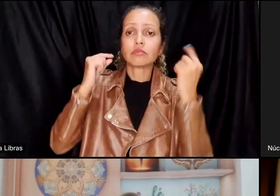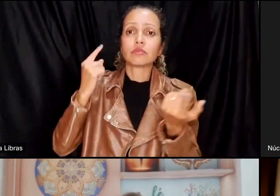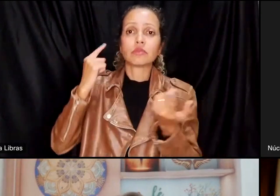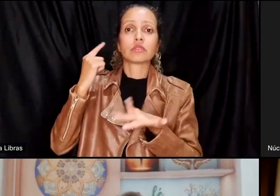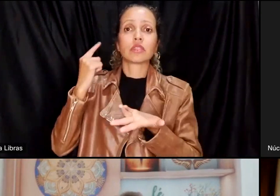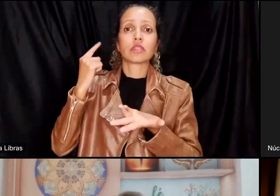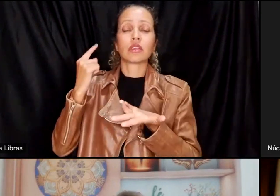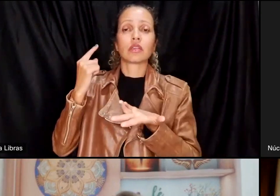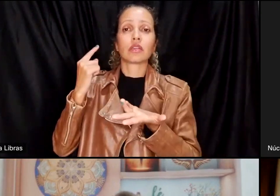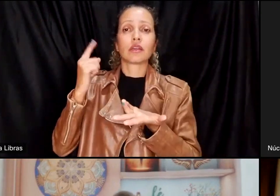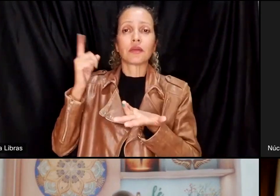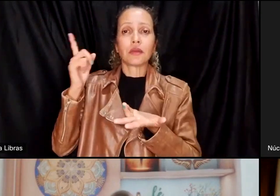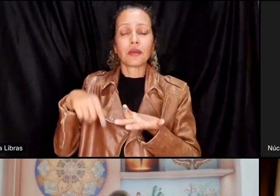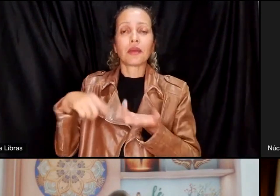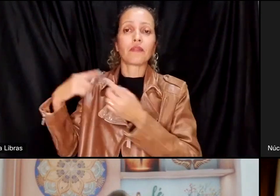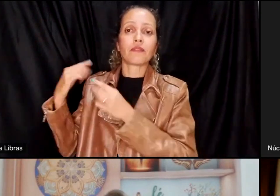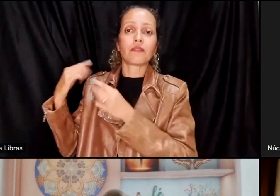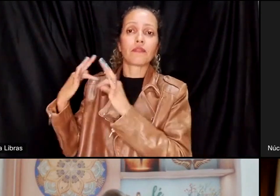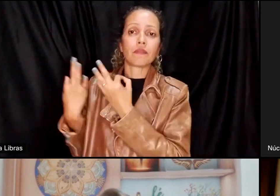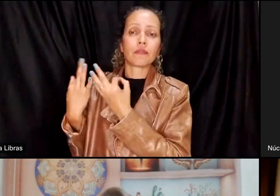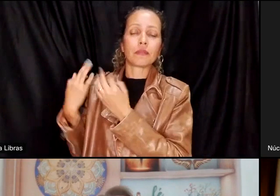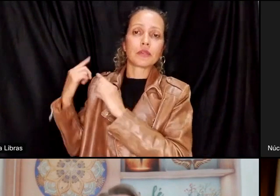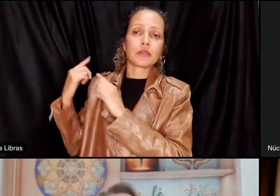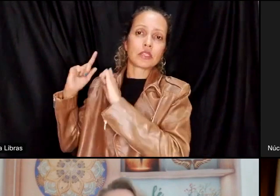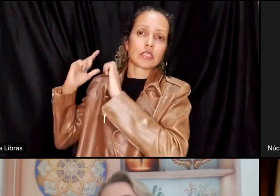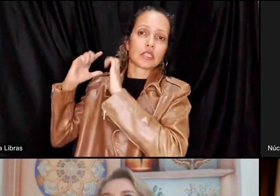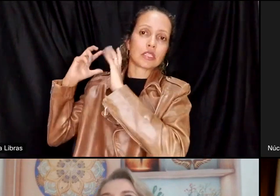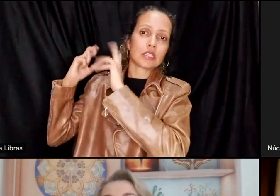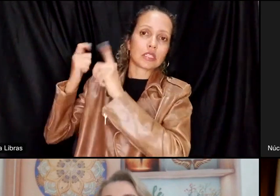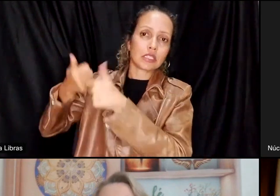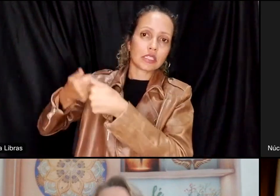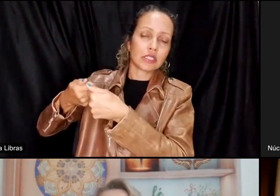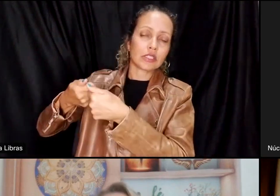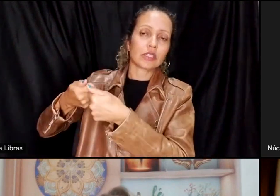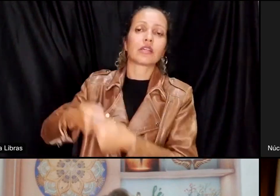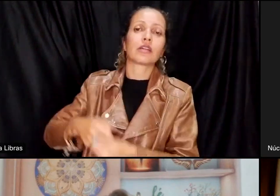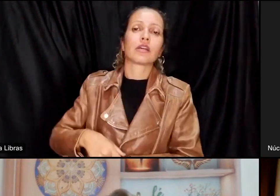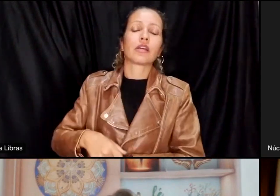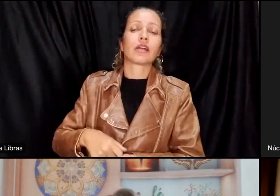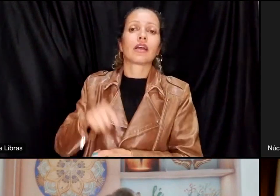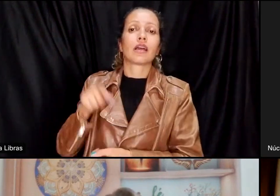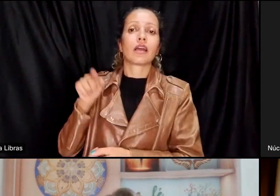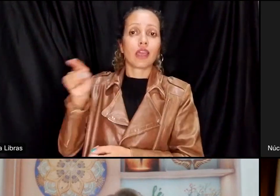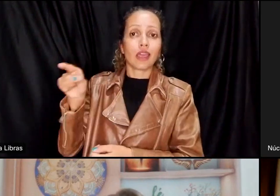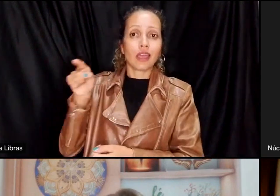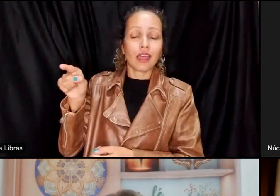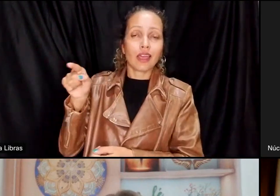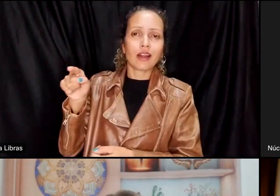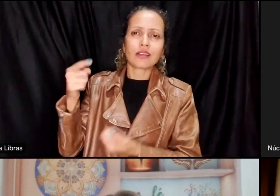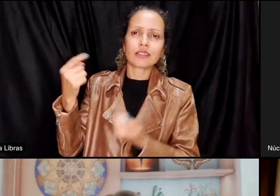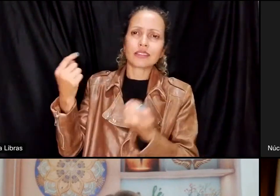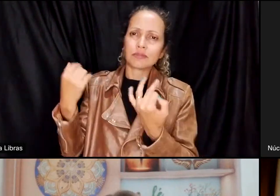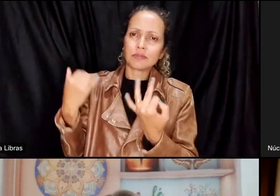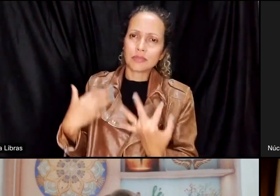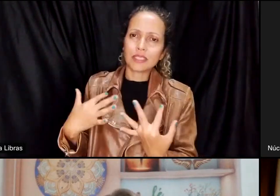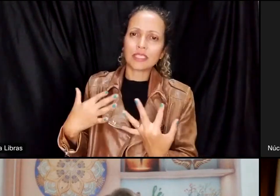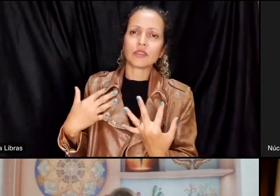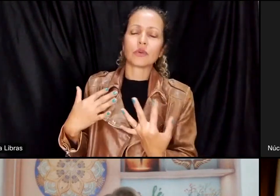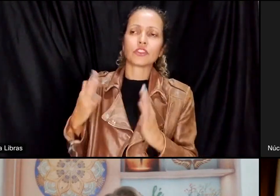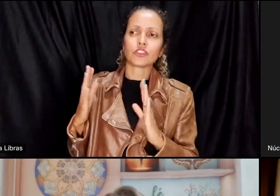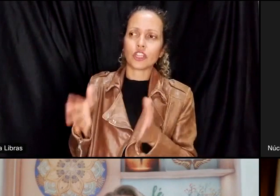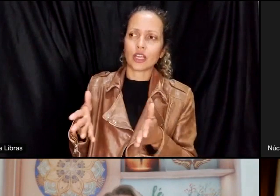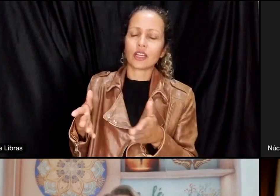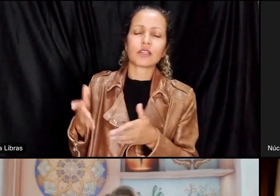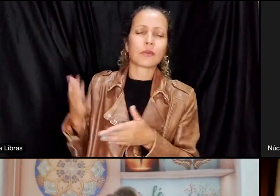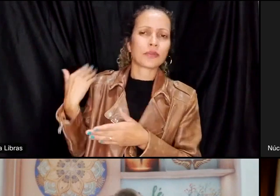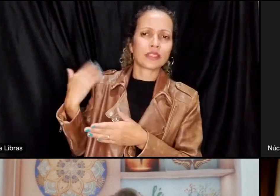e ela contou pra gente, ela conta, gente, ela conta que quando ela ficou surda, ela se